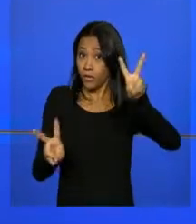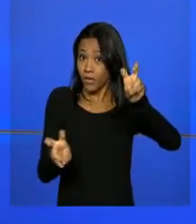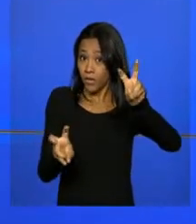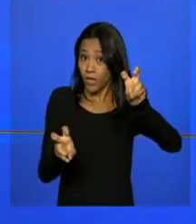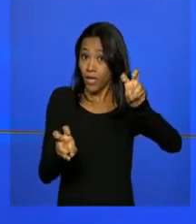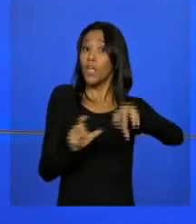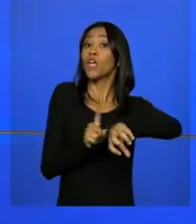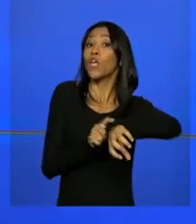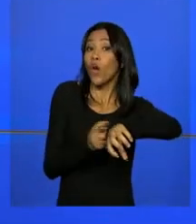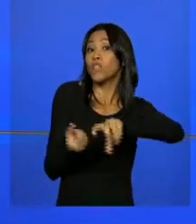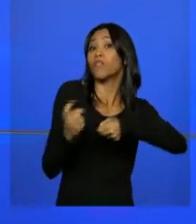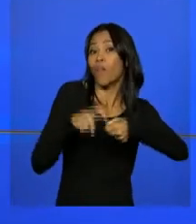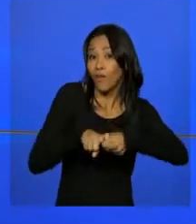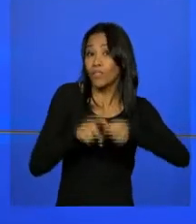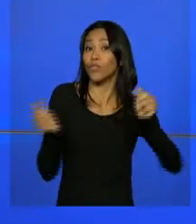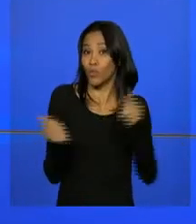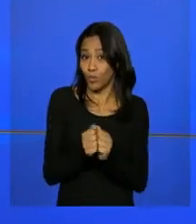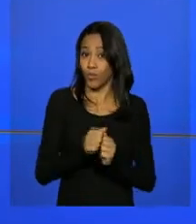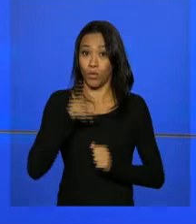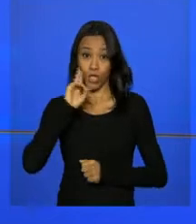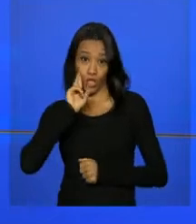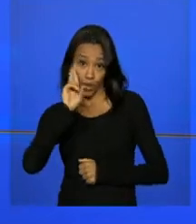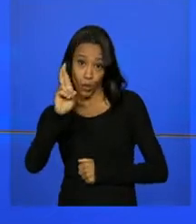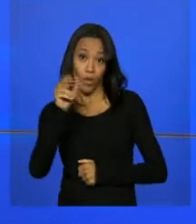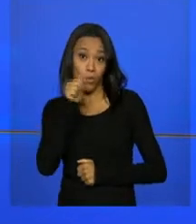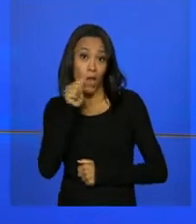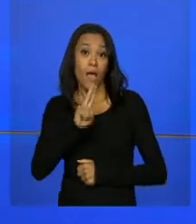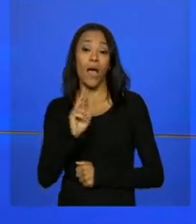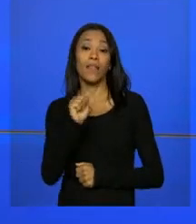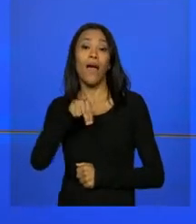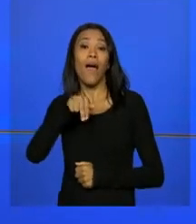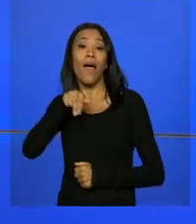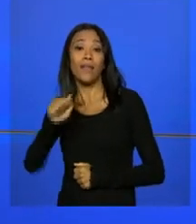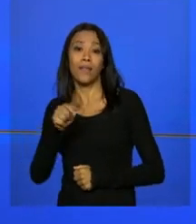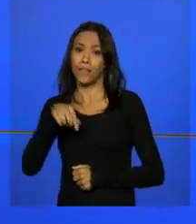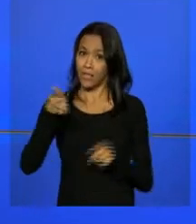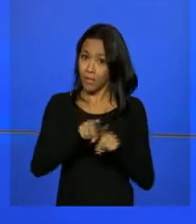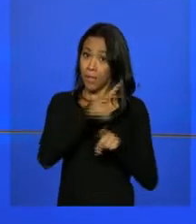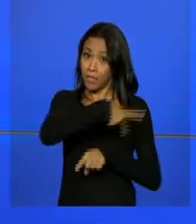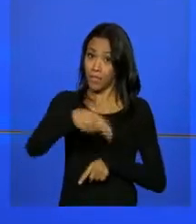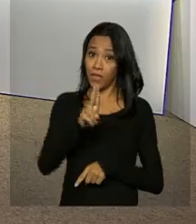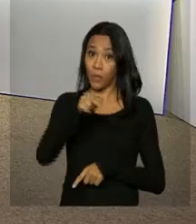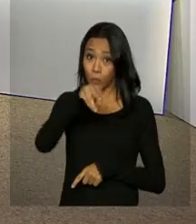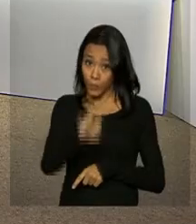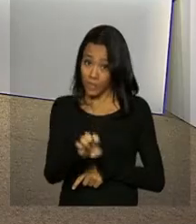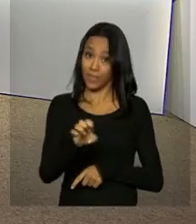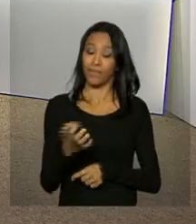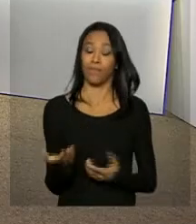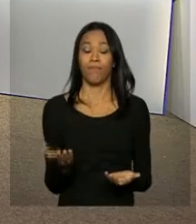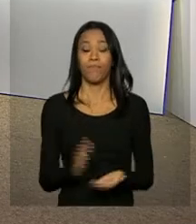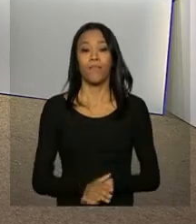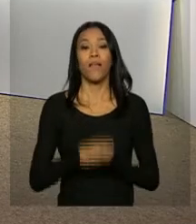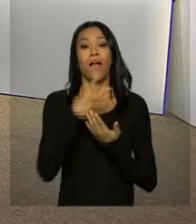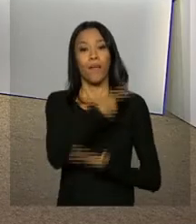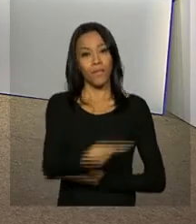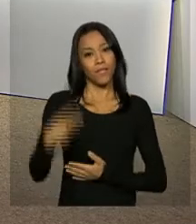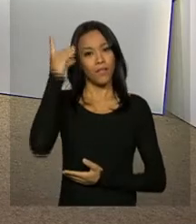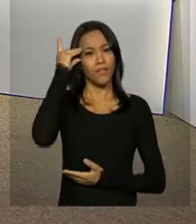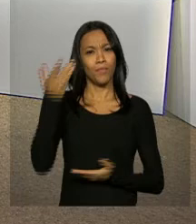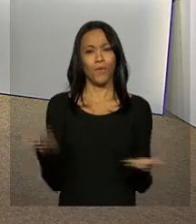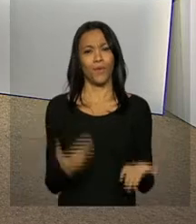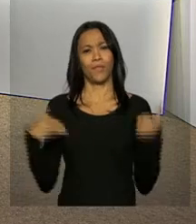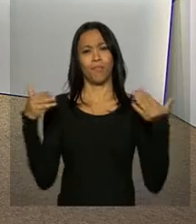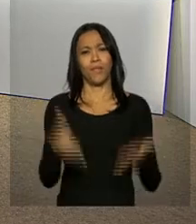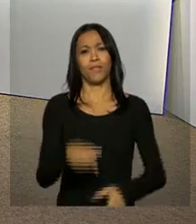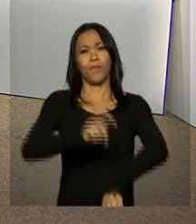volta junto com a diretora do filme Ana muil laert e a presidente da Uni Karina Vitral a presidenta Dilma russeff participa